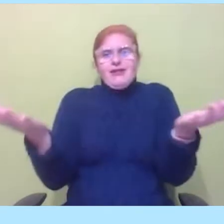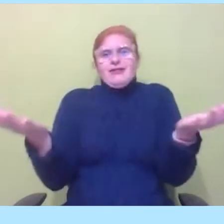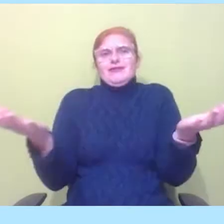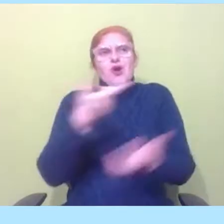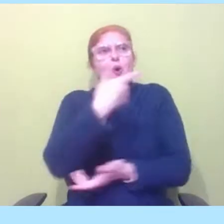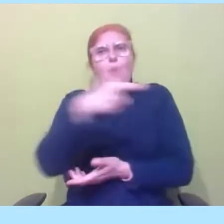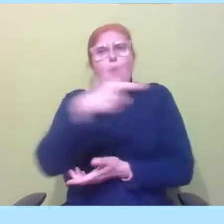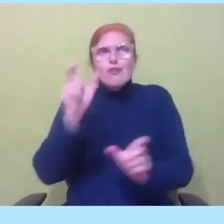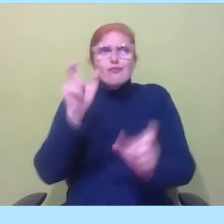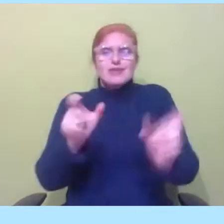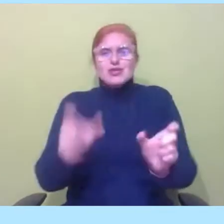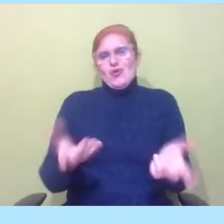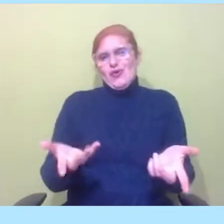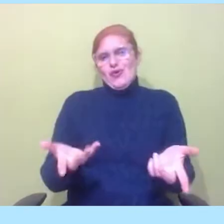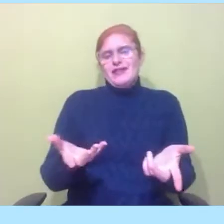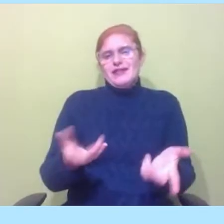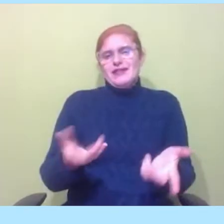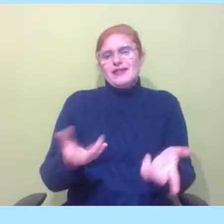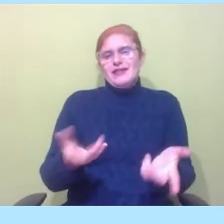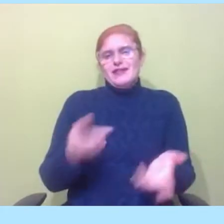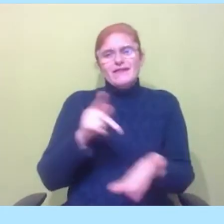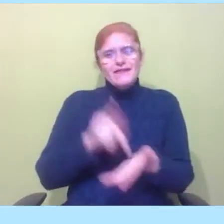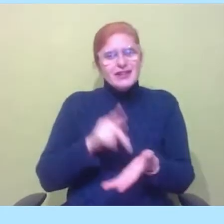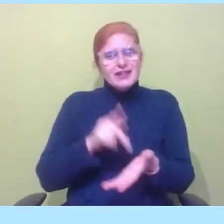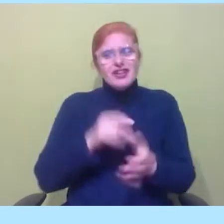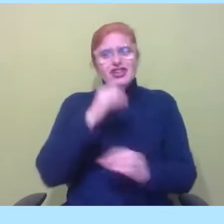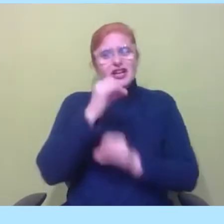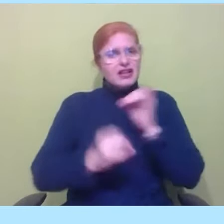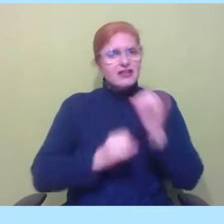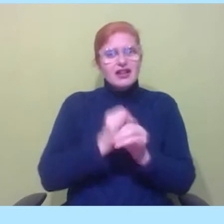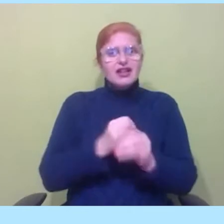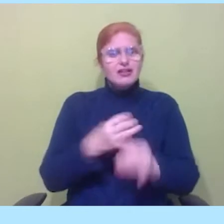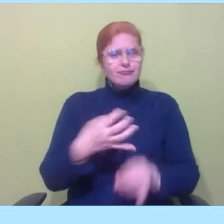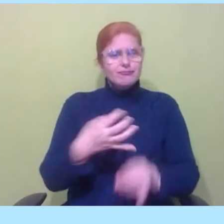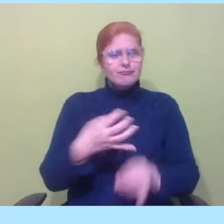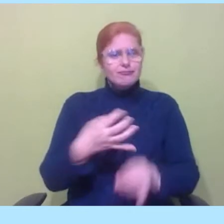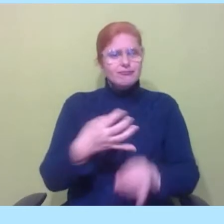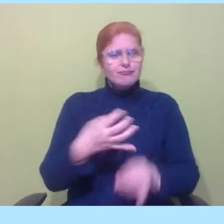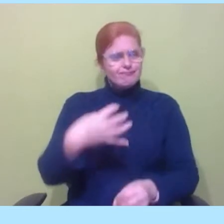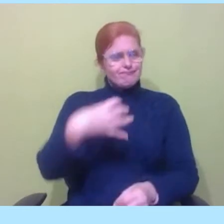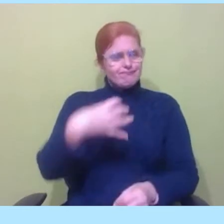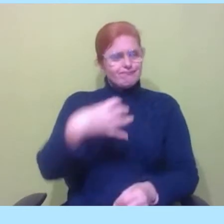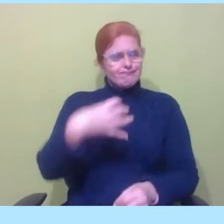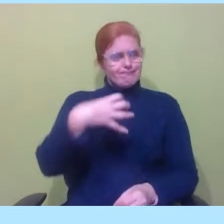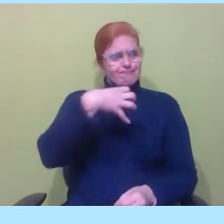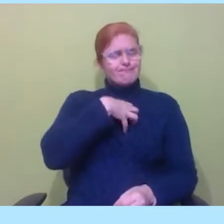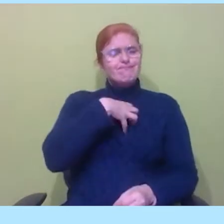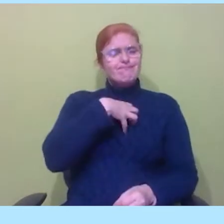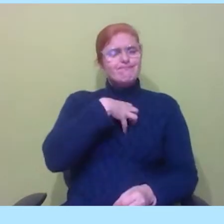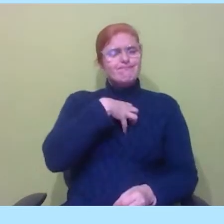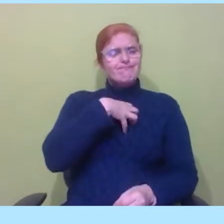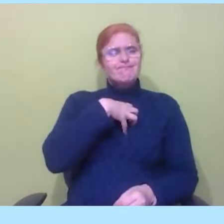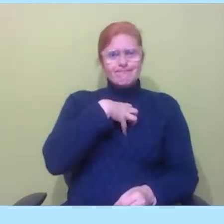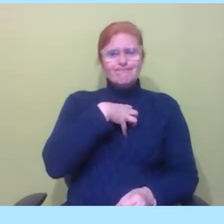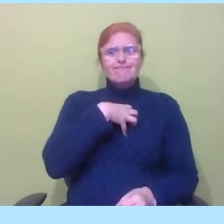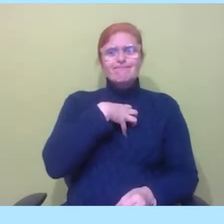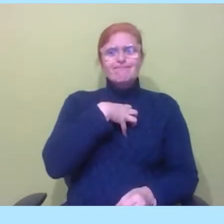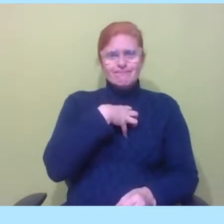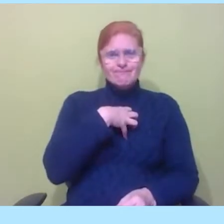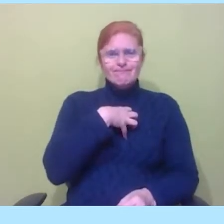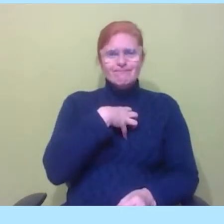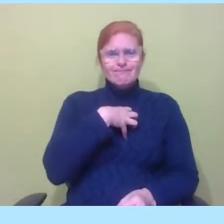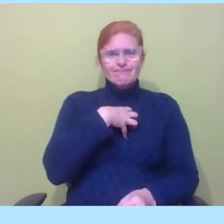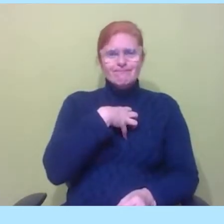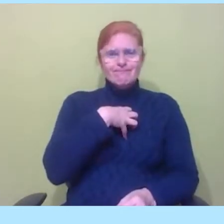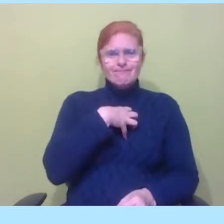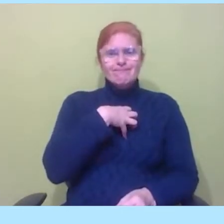de fato a internet afeta muito o nosso psicológico, a quantidade de